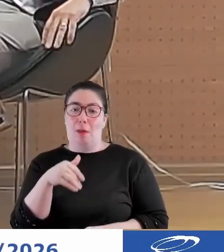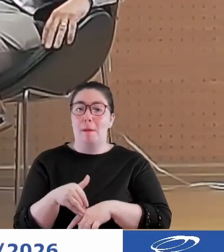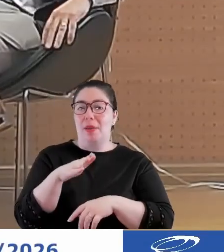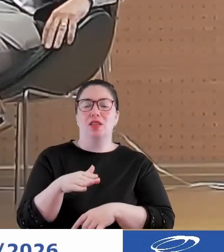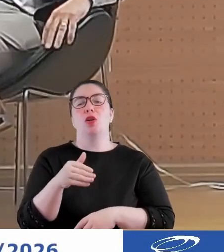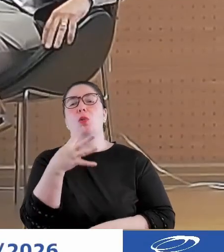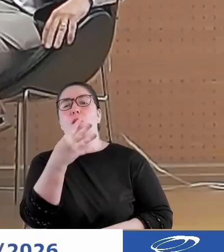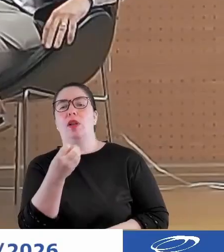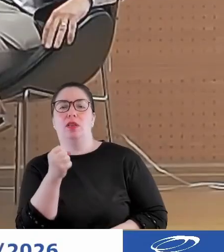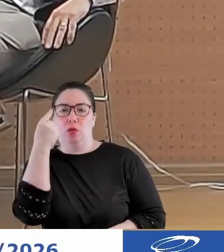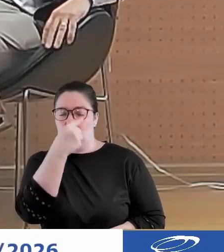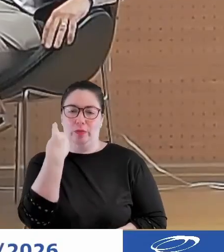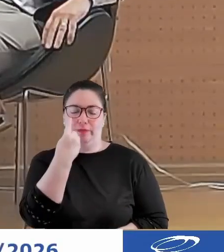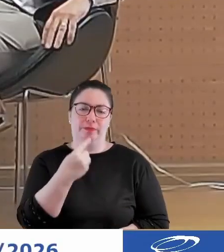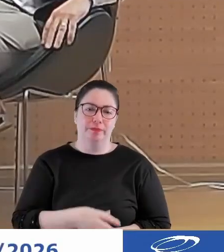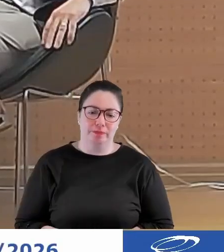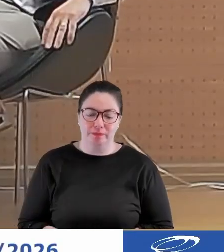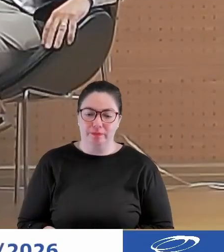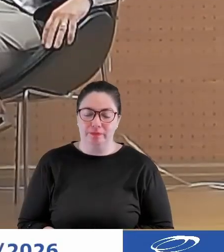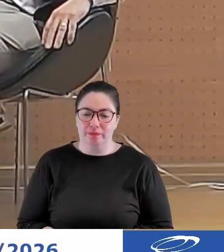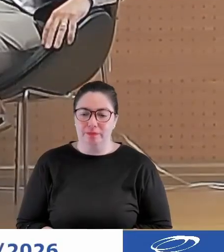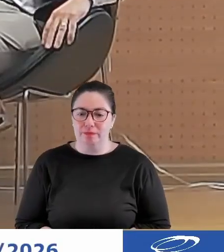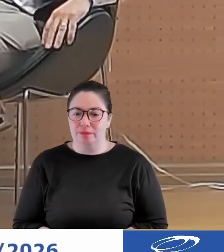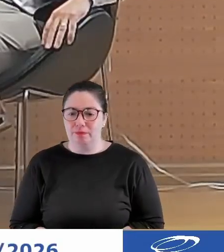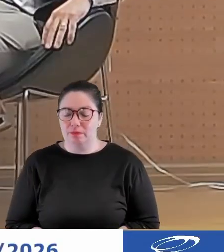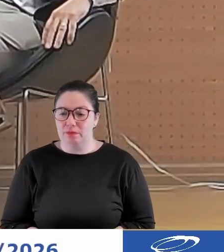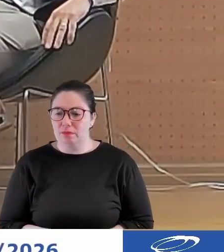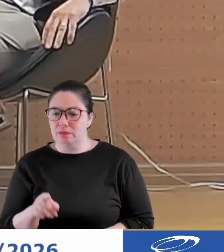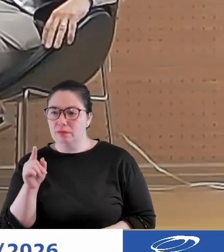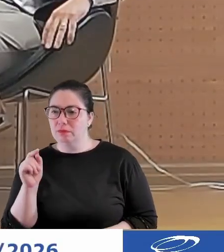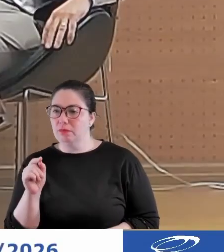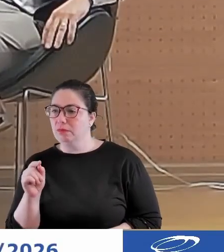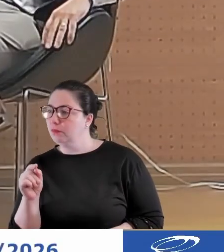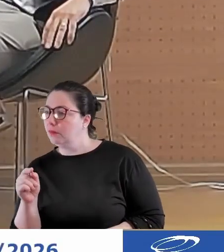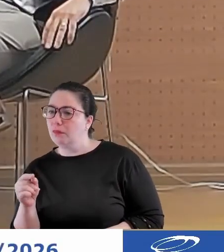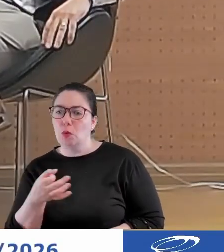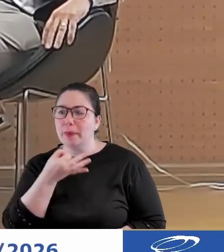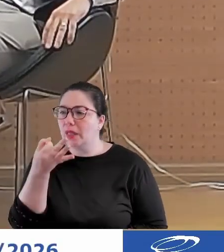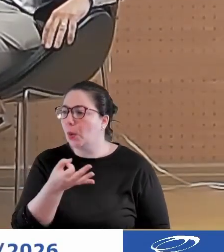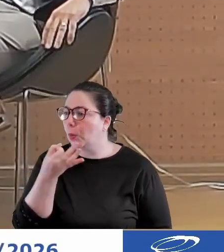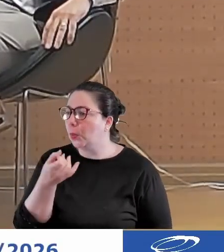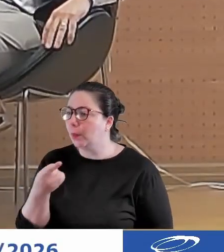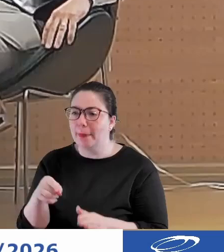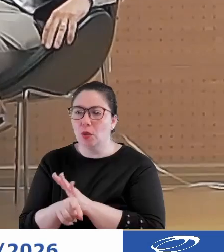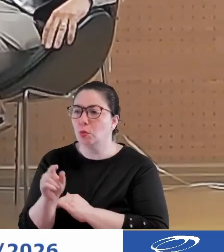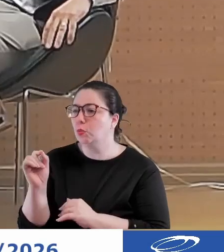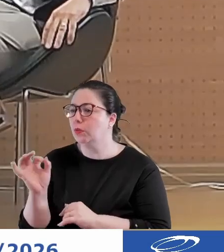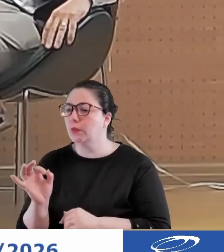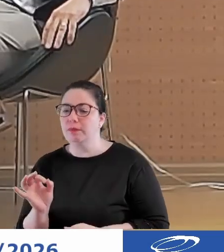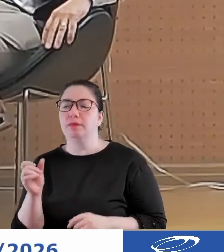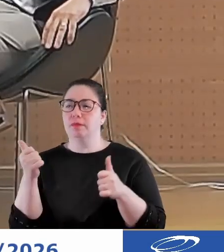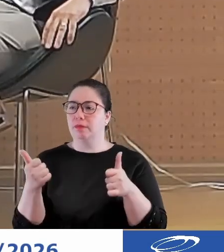Tá, ok. Obrigada, Nelson. Alguém quer fazer um comentário sobre isso? Mais alguma pergunta? Bom, a gente já